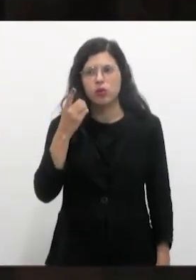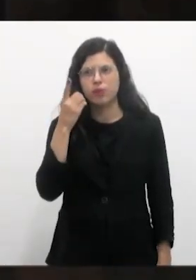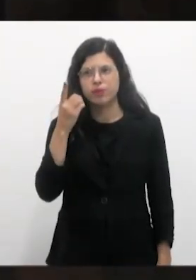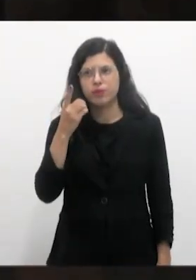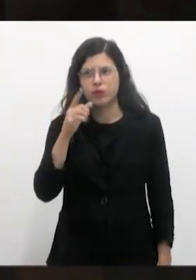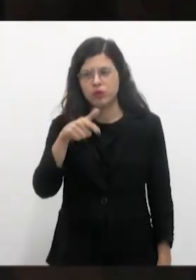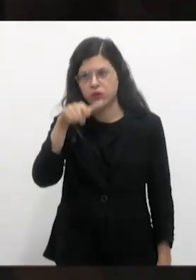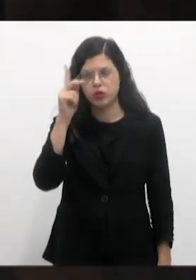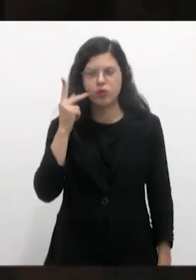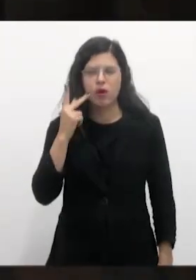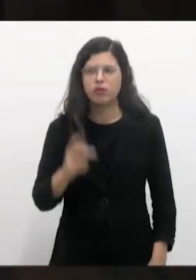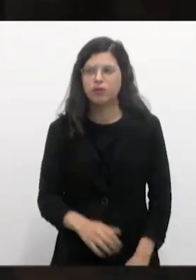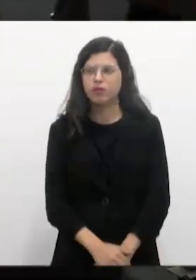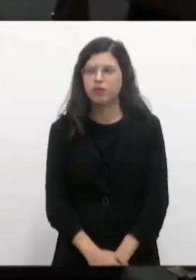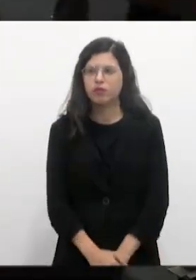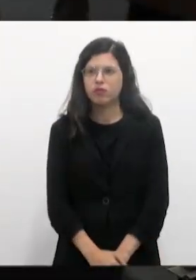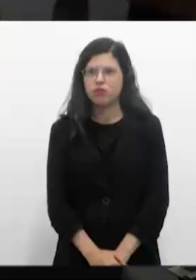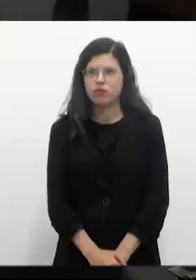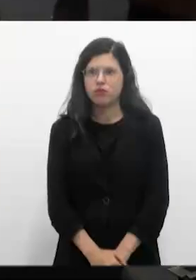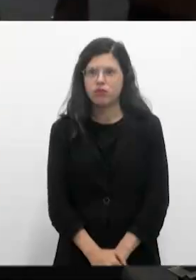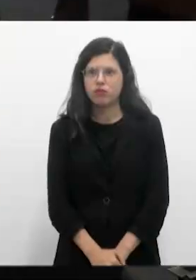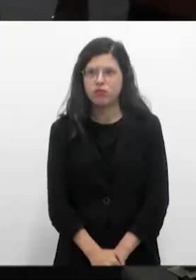deputado Luiz Paulo.